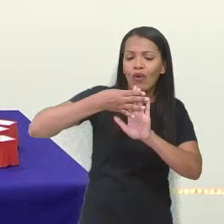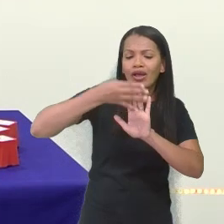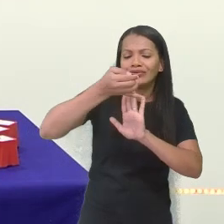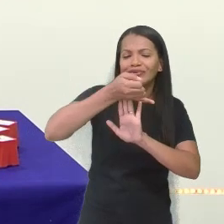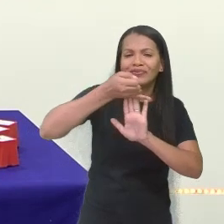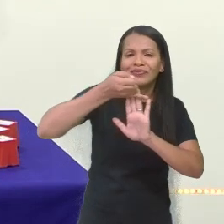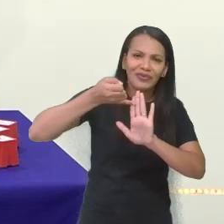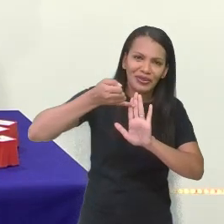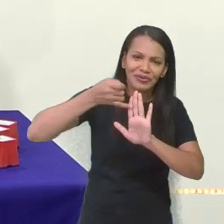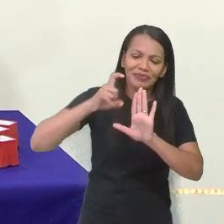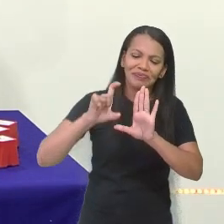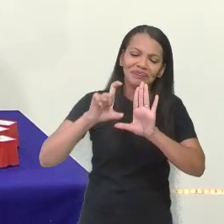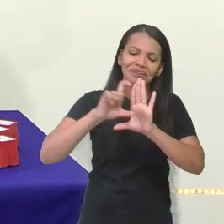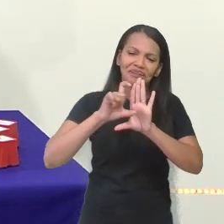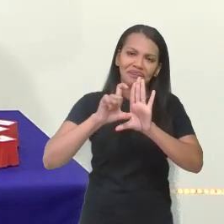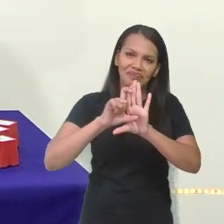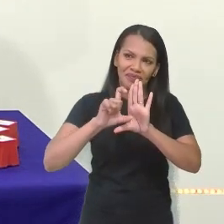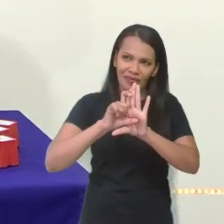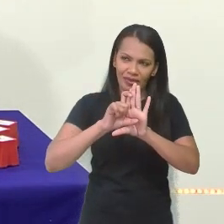versos nessa estrofe,